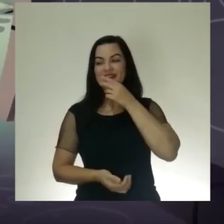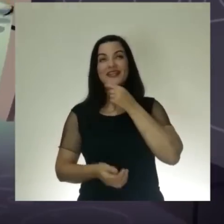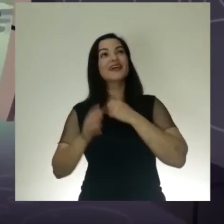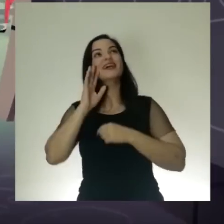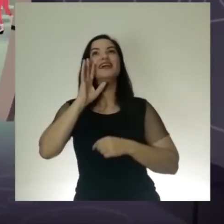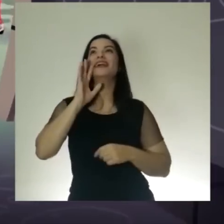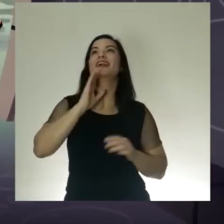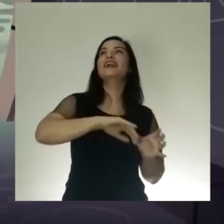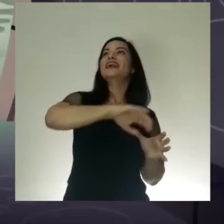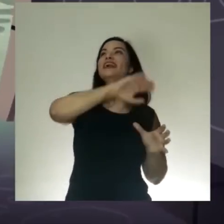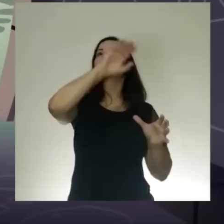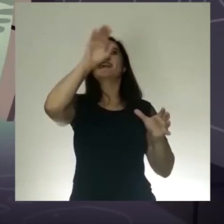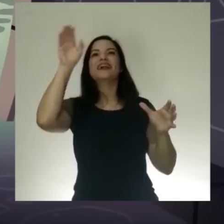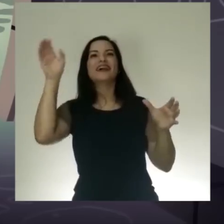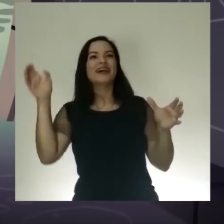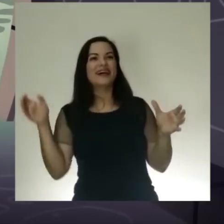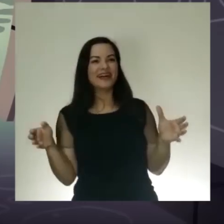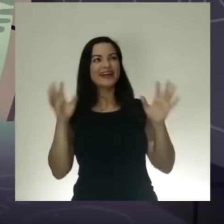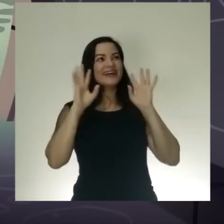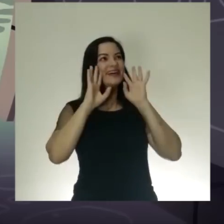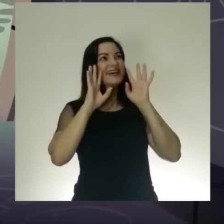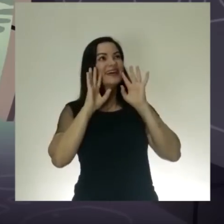Uhul! O túnel!